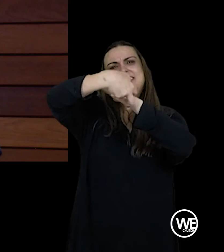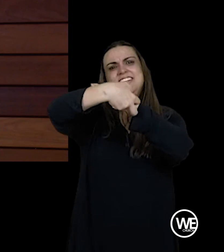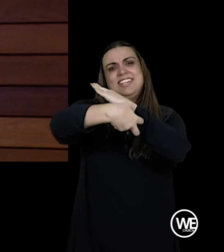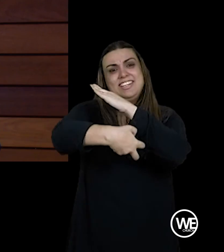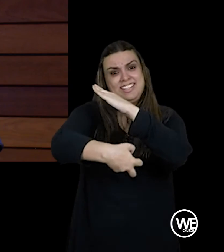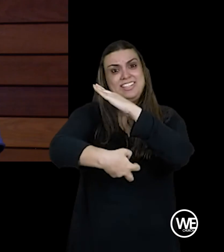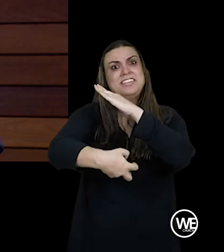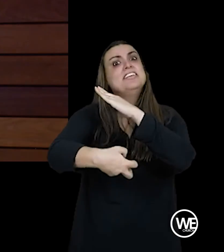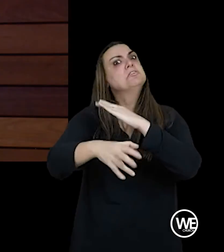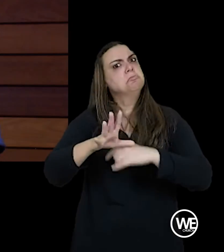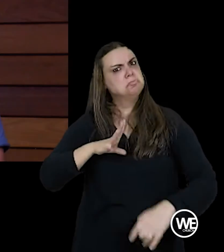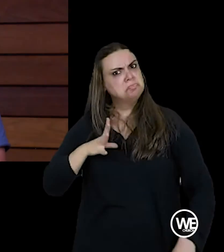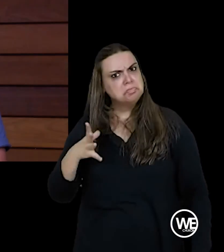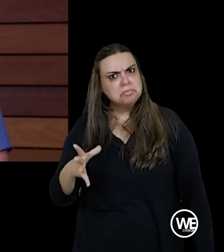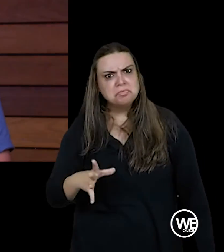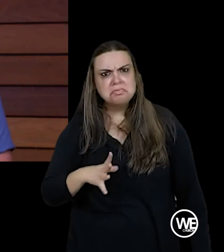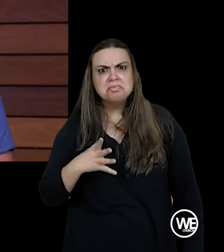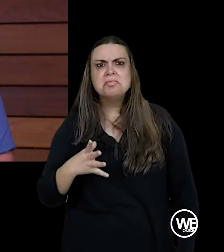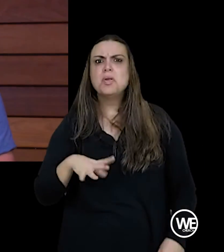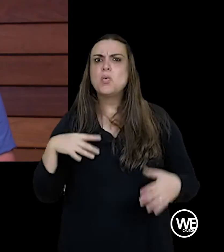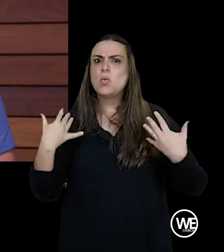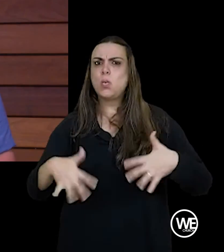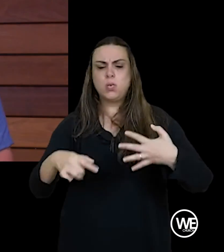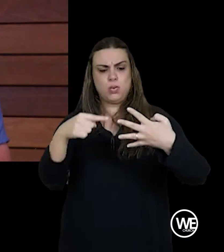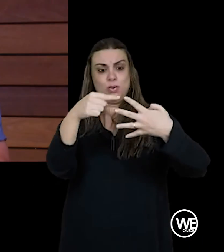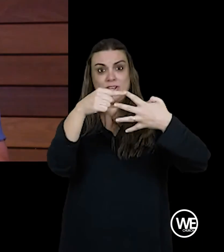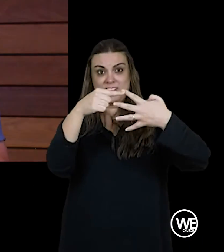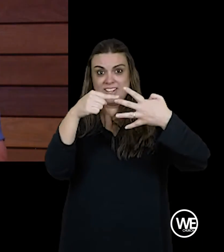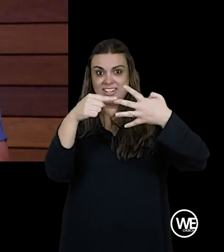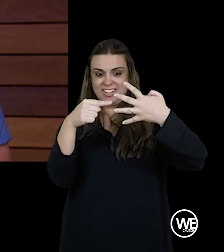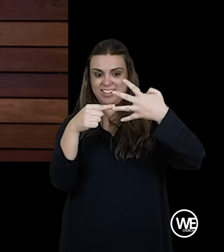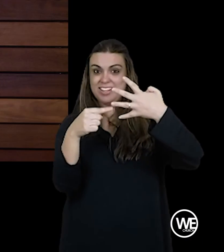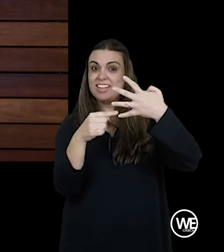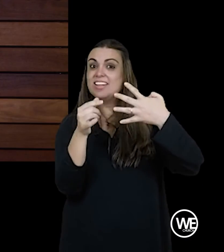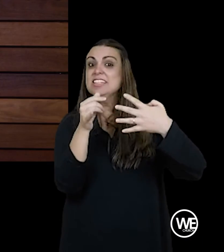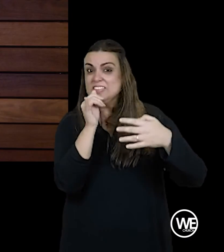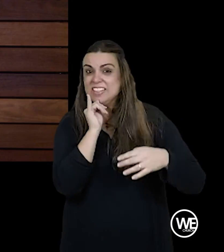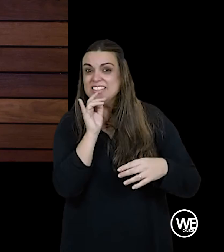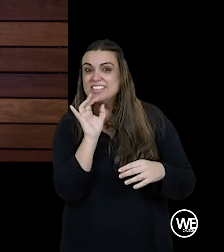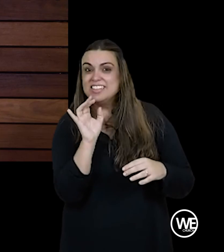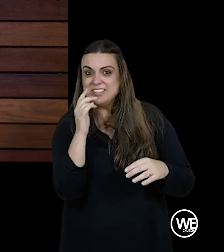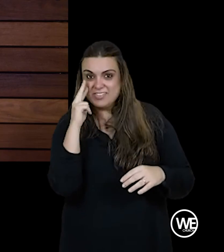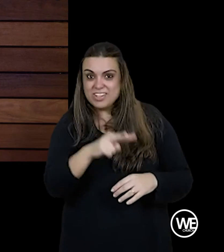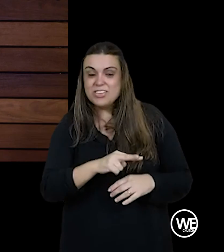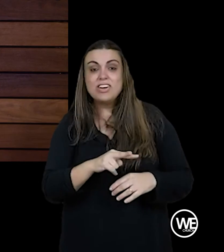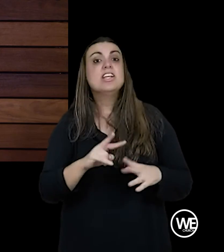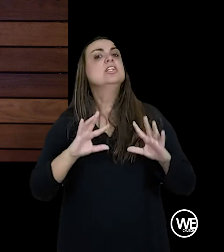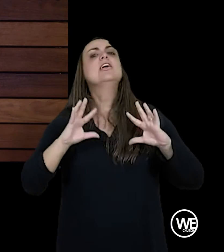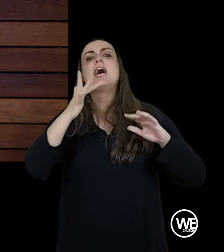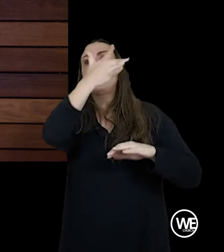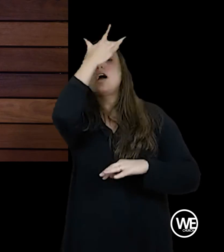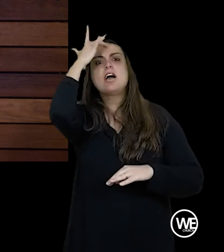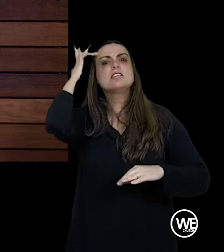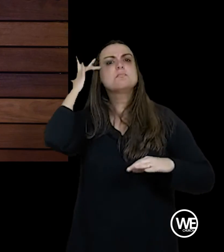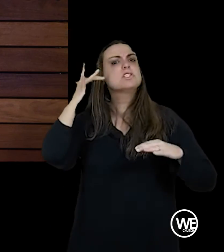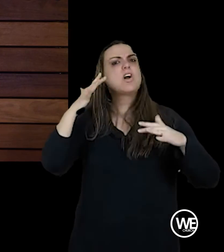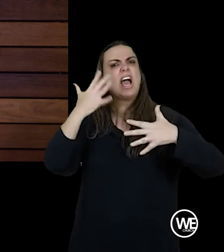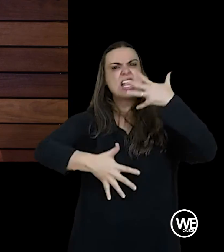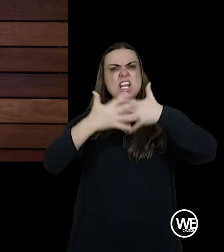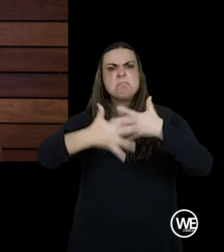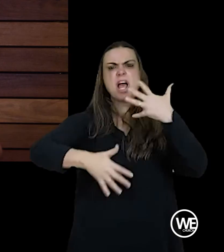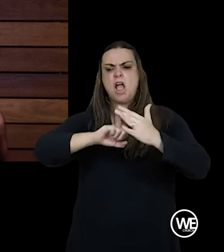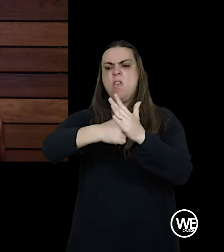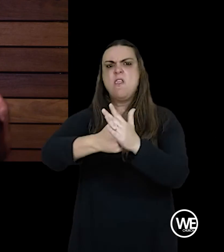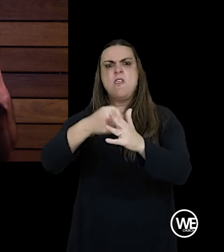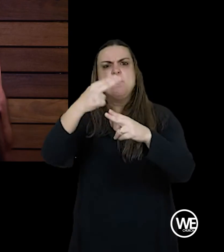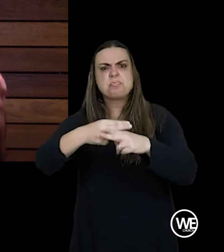ousadia. Nenhuma dessas 4 oportunidades que eu falei, a multidão conseguiu impedir a ação do Mestre.